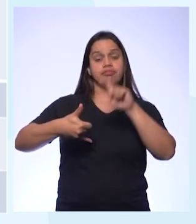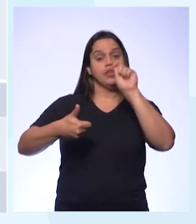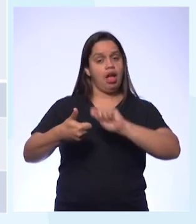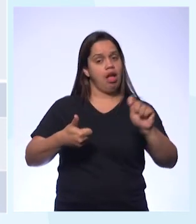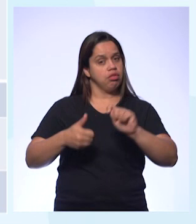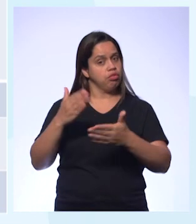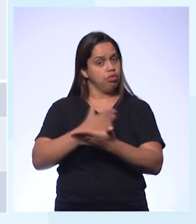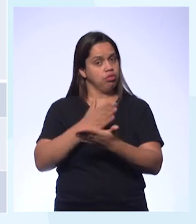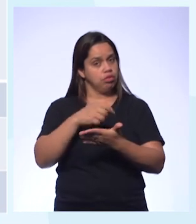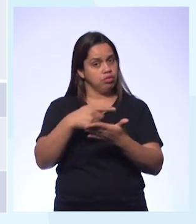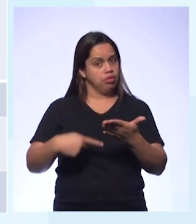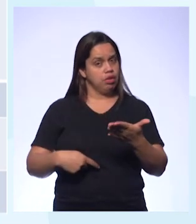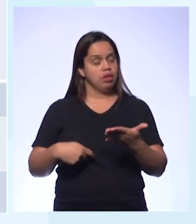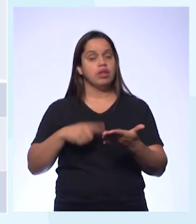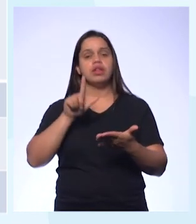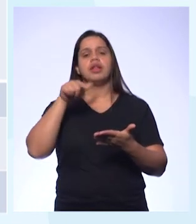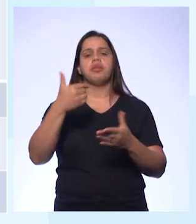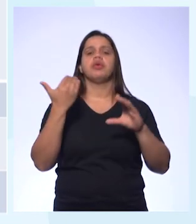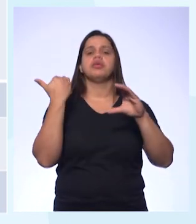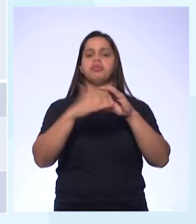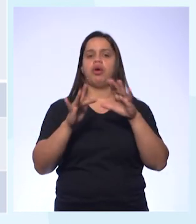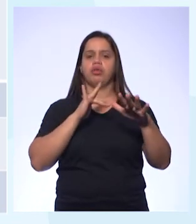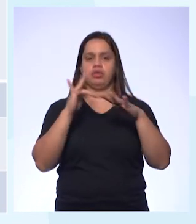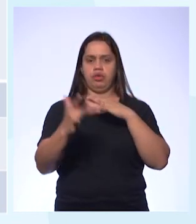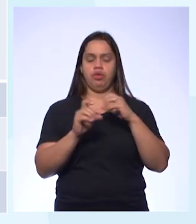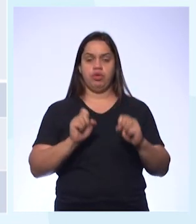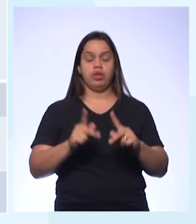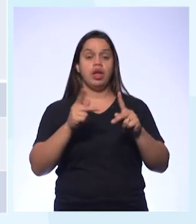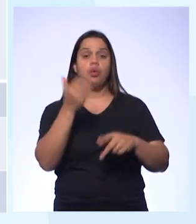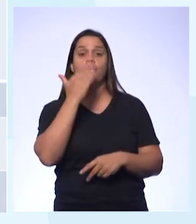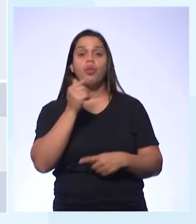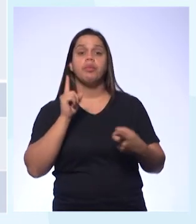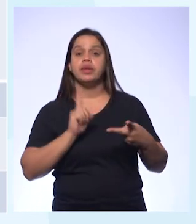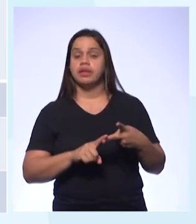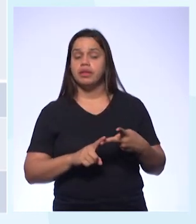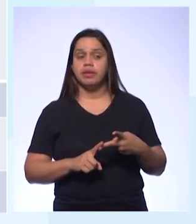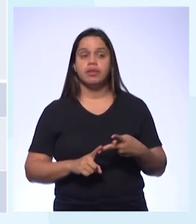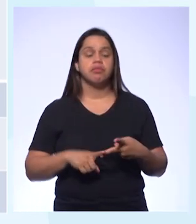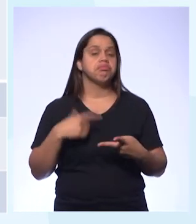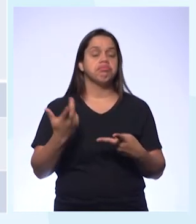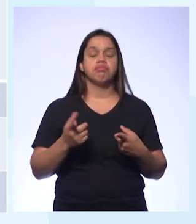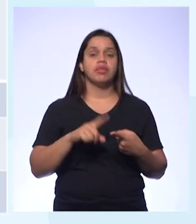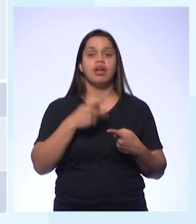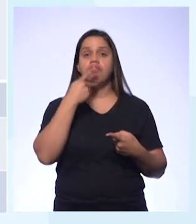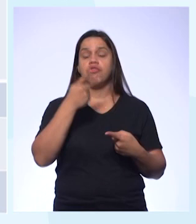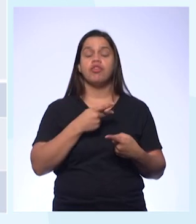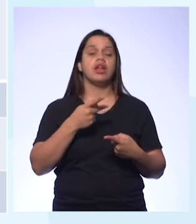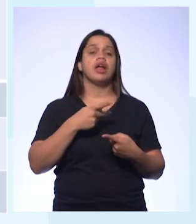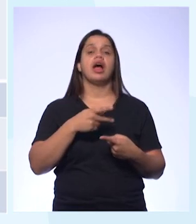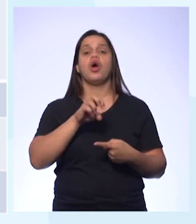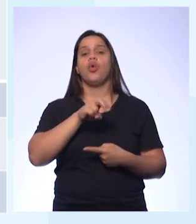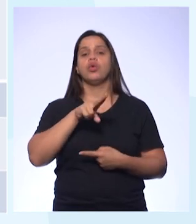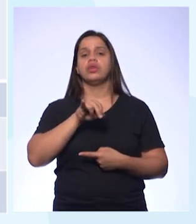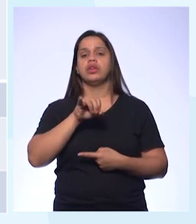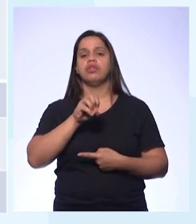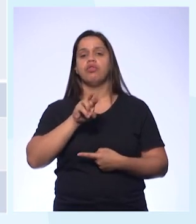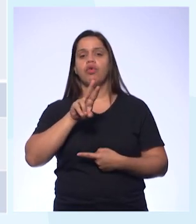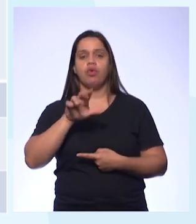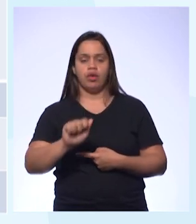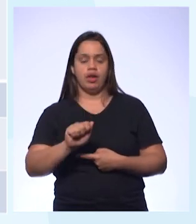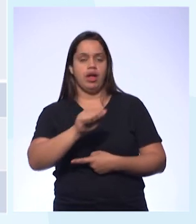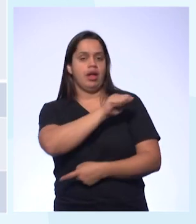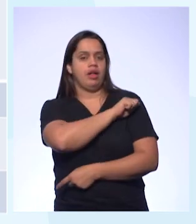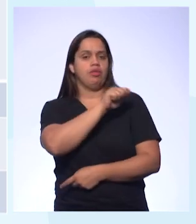aí no caderninho e, se for o caso, posta. Qual que é a alimentação básica? Do que ela come? Alguém colocou aqui, ó. Onívora, a Ana Carolina.